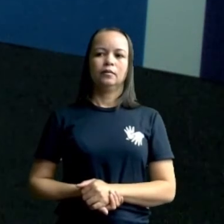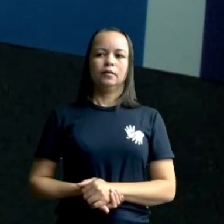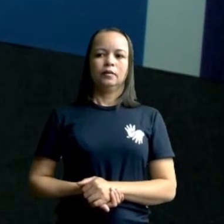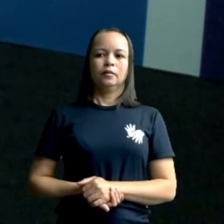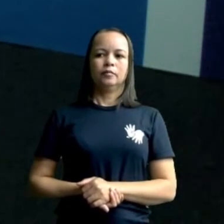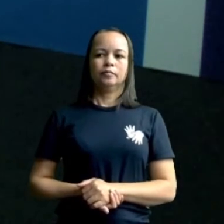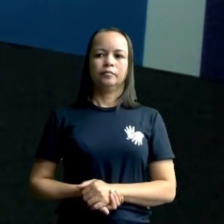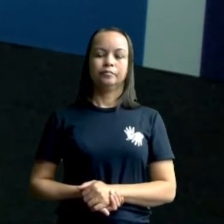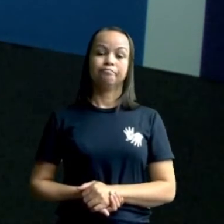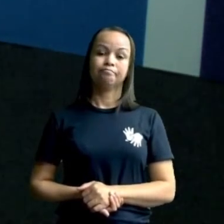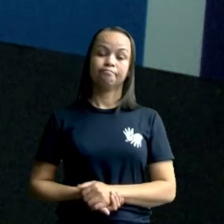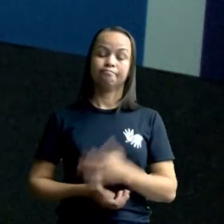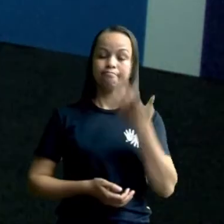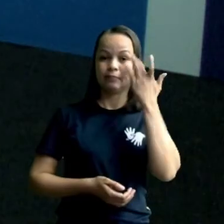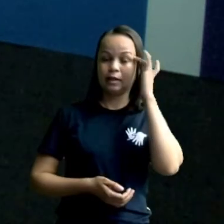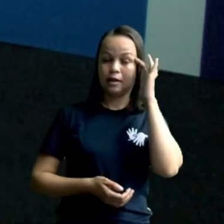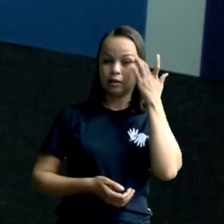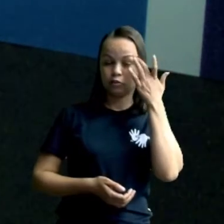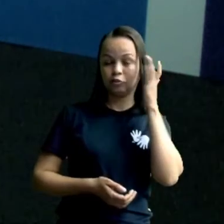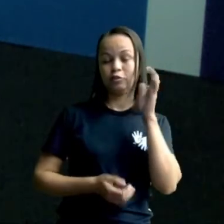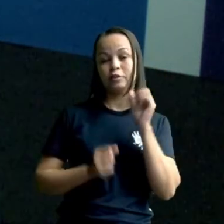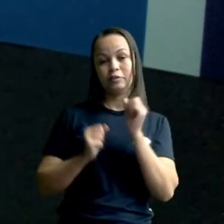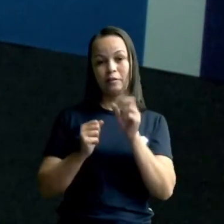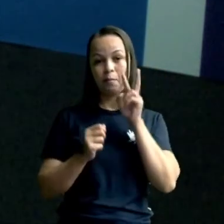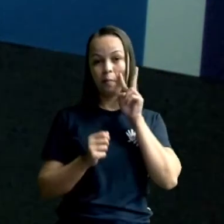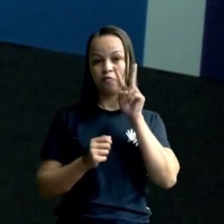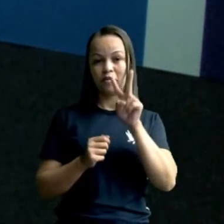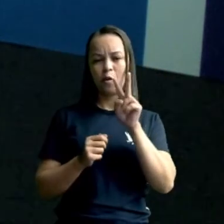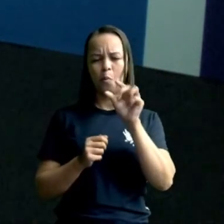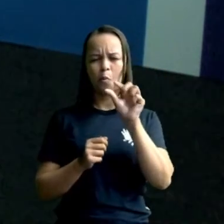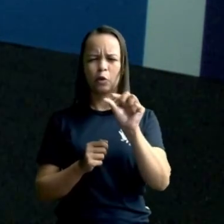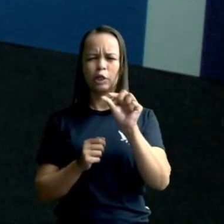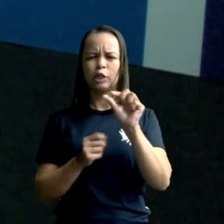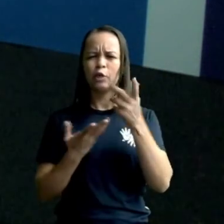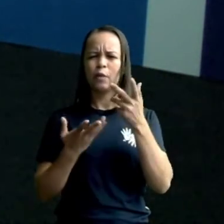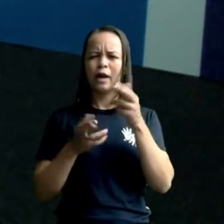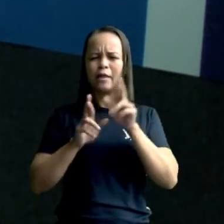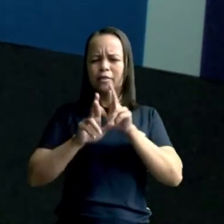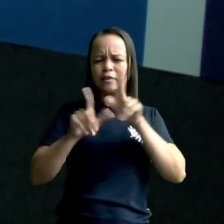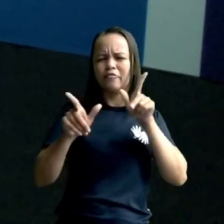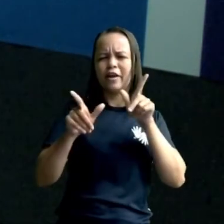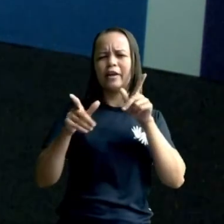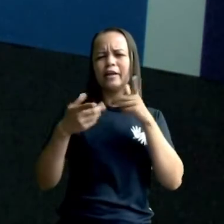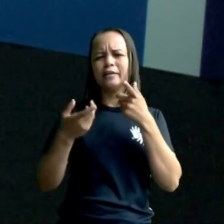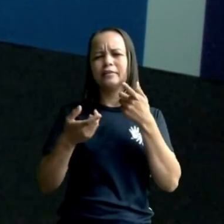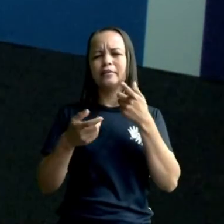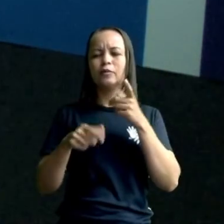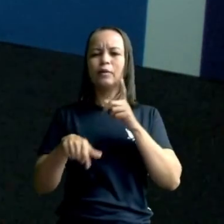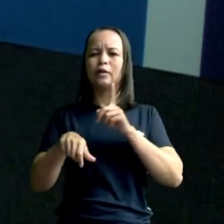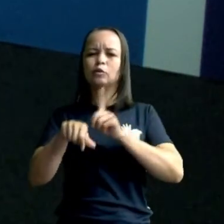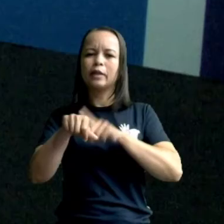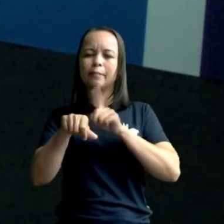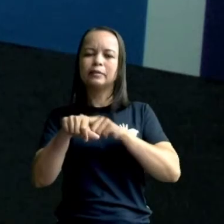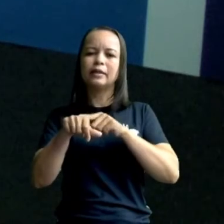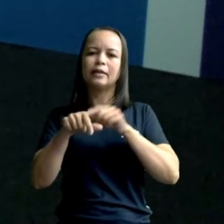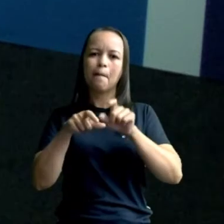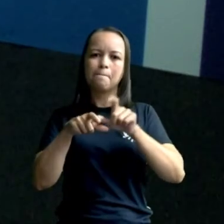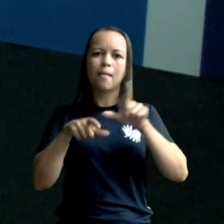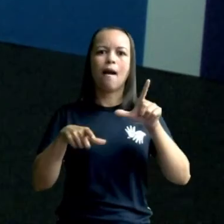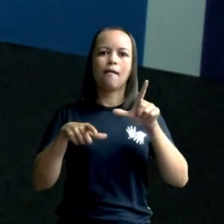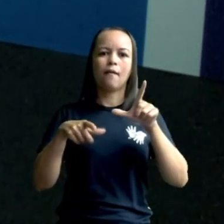Bom, acho que dá para ver um pouquinho. A diferença não é tanta porque o tempo teria que ser maior,